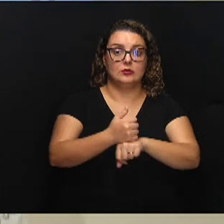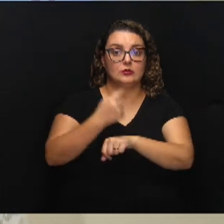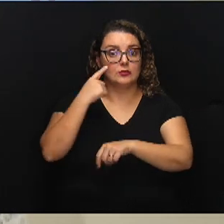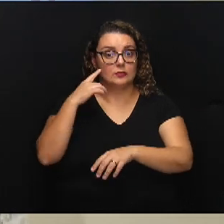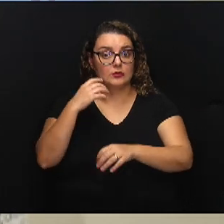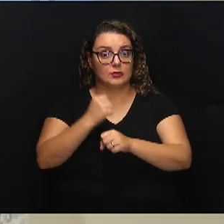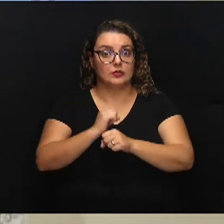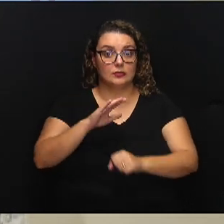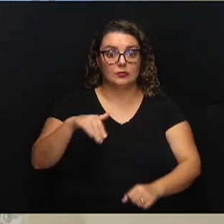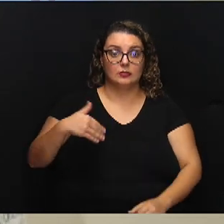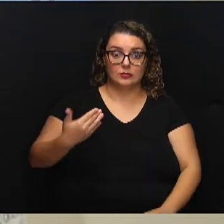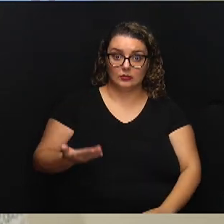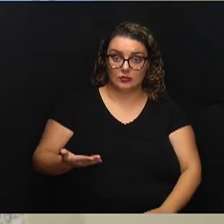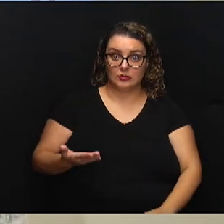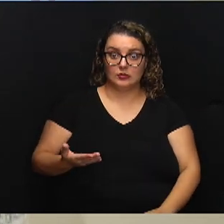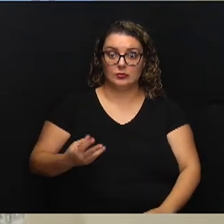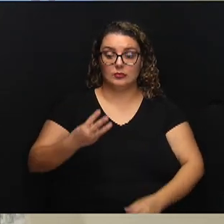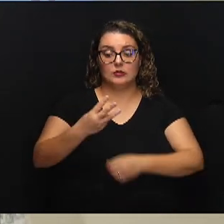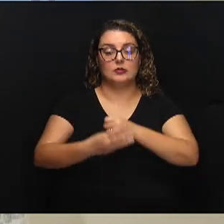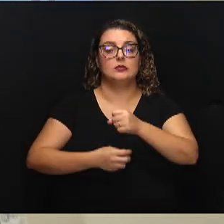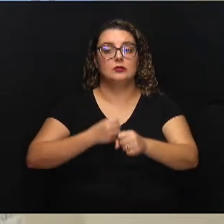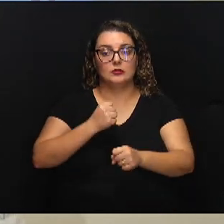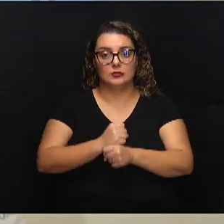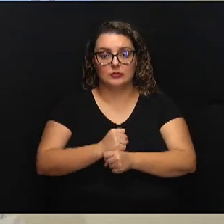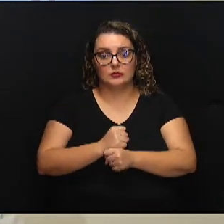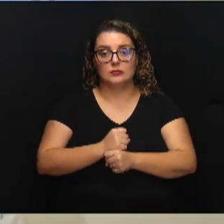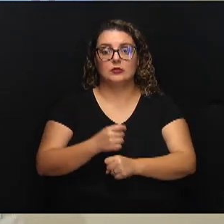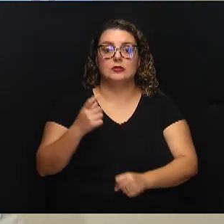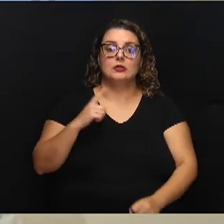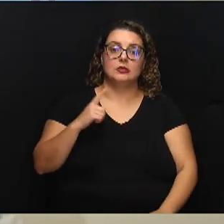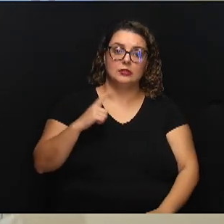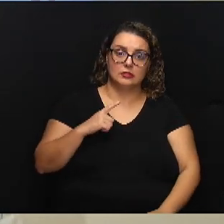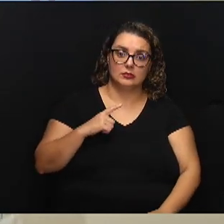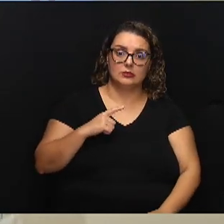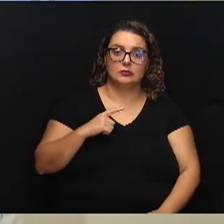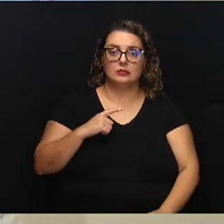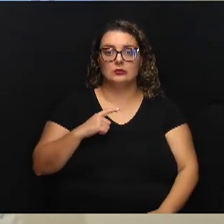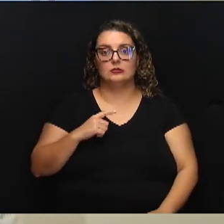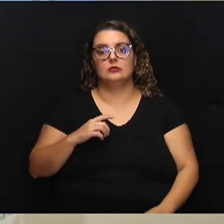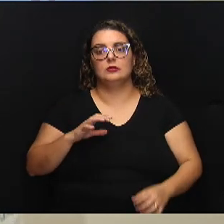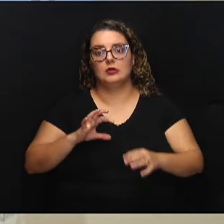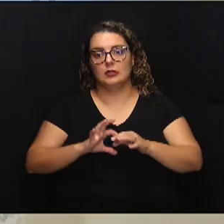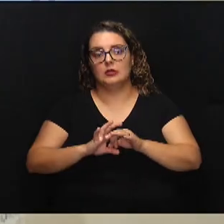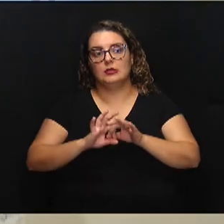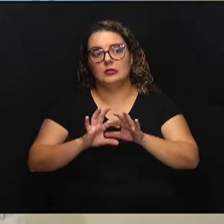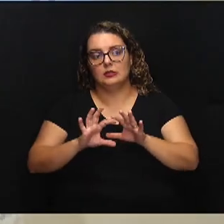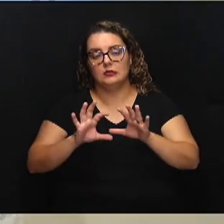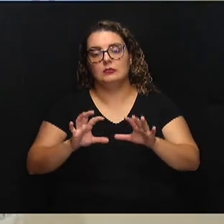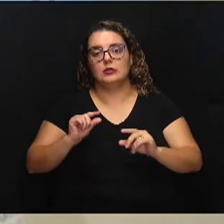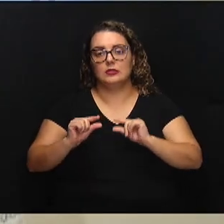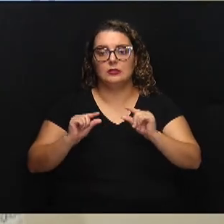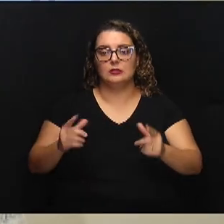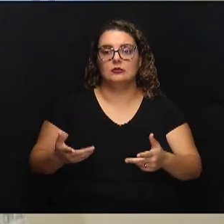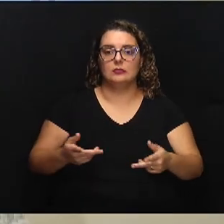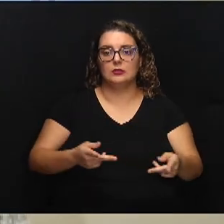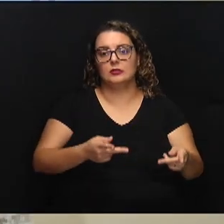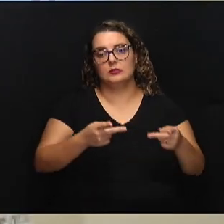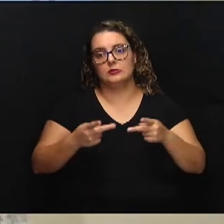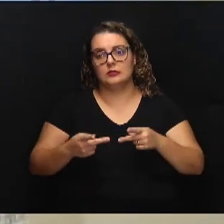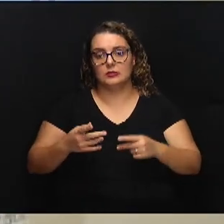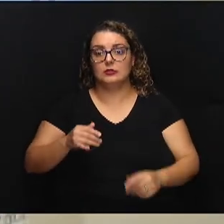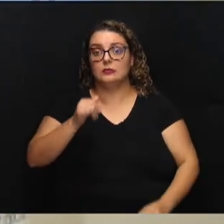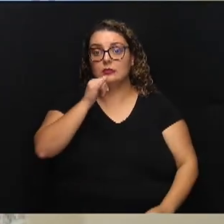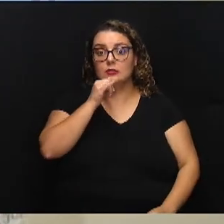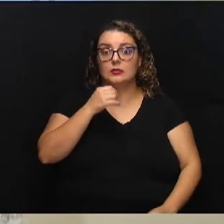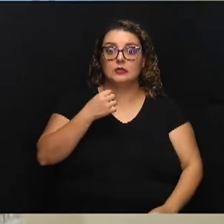geral, quando passa esses 3 anos, a gente tende a espaçar um pouquinho mais as suas visitas. Então, por exemplo, a